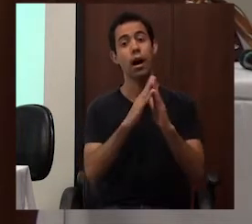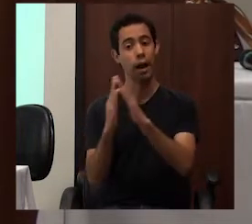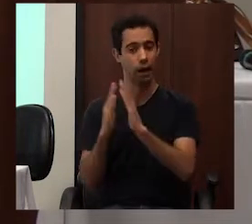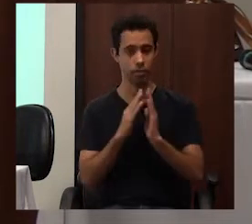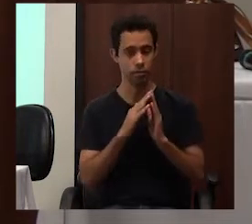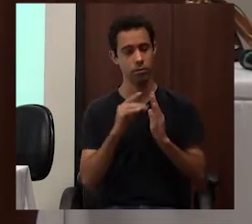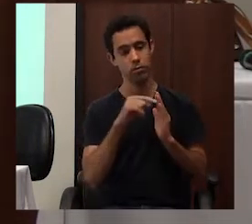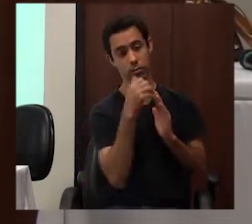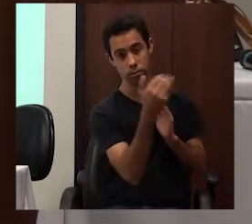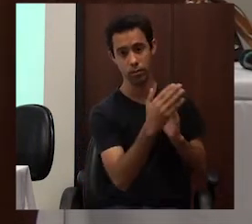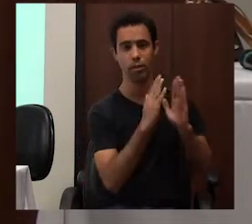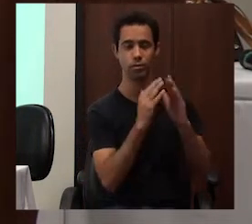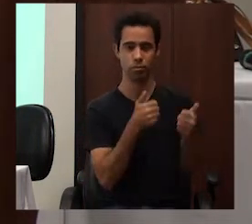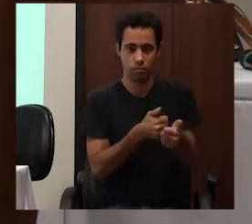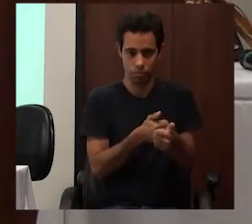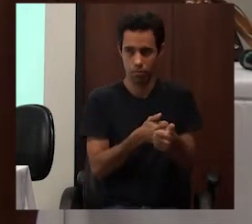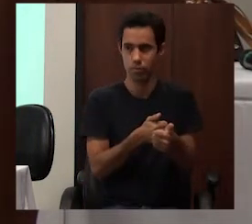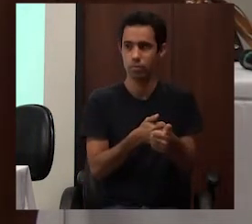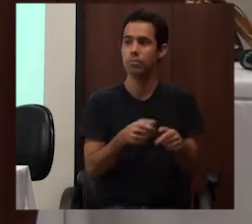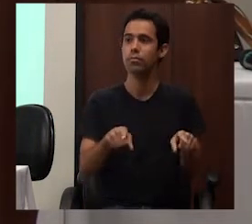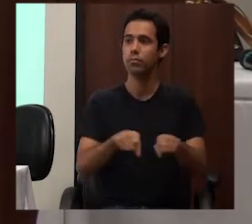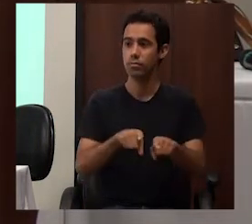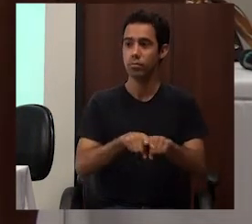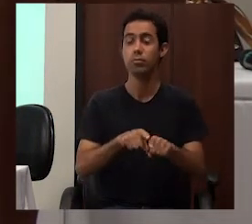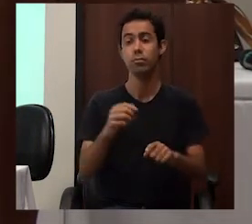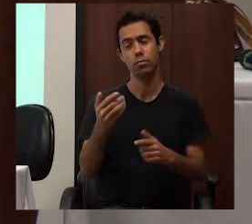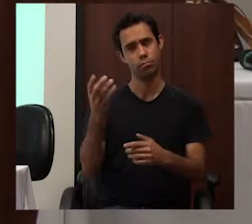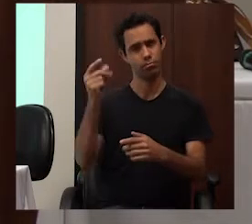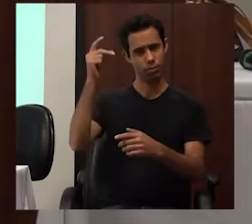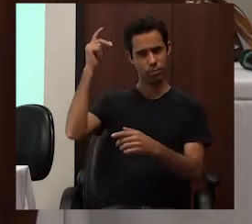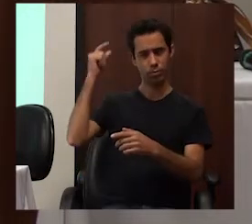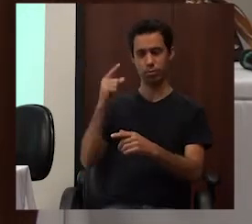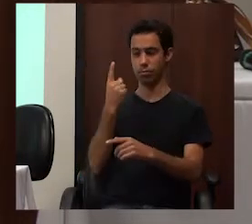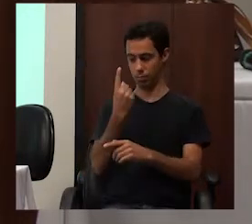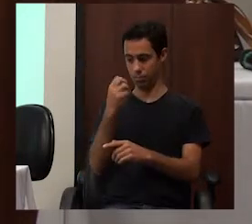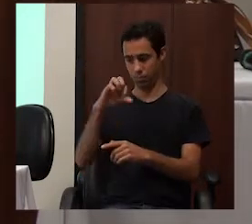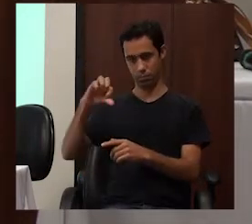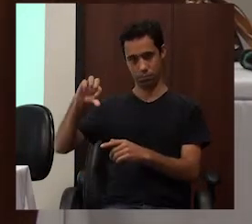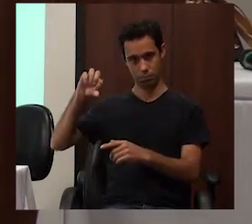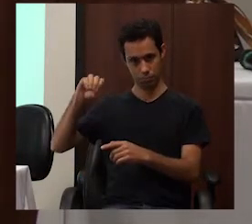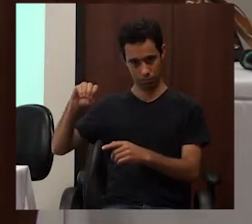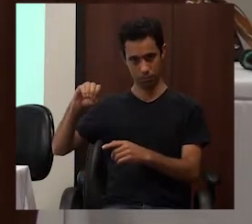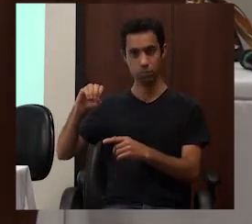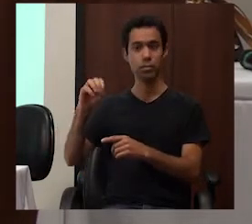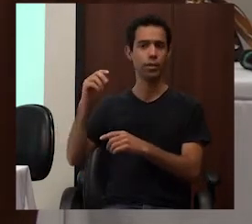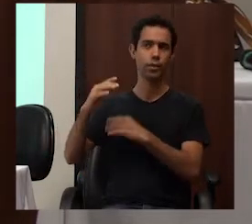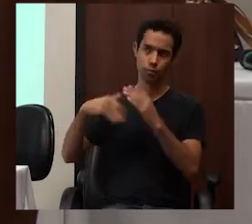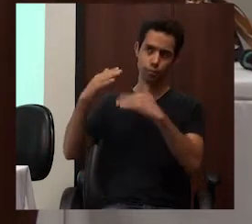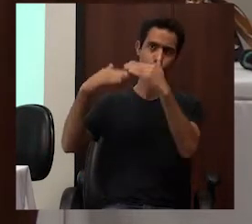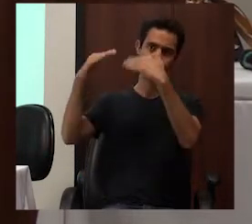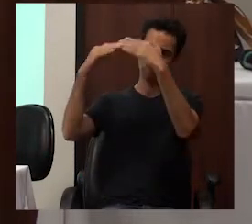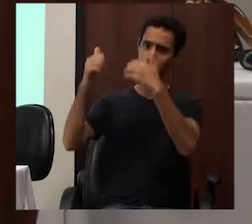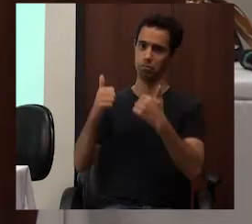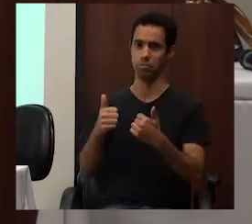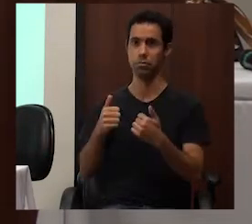residência. Bom, na década de 90, essa legislação passou por uma evolução. A gente teve a portaria, que vocês devem